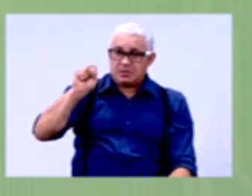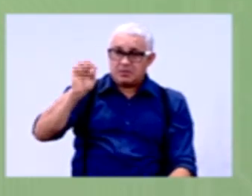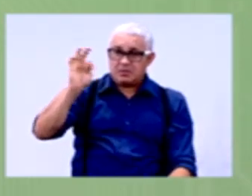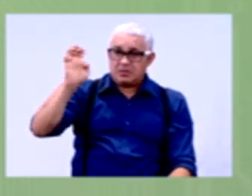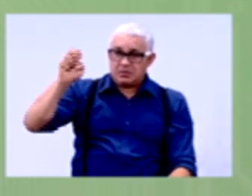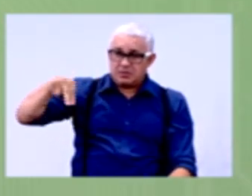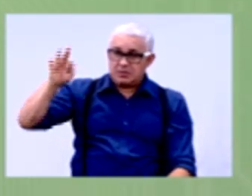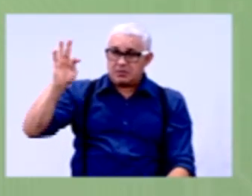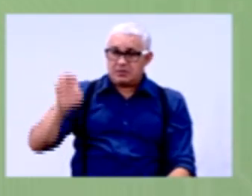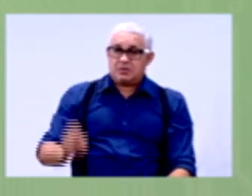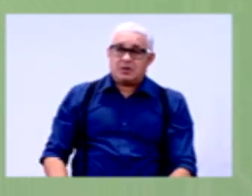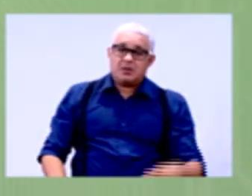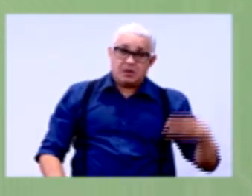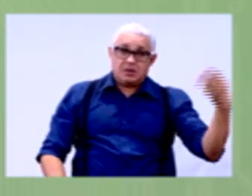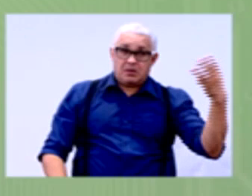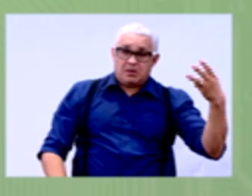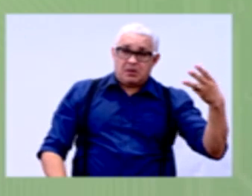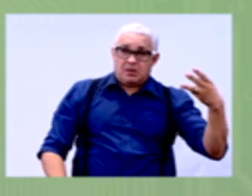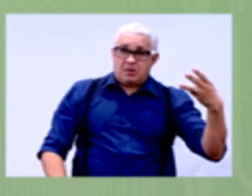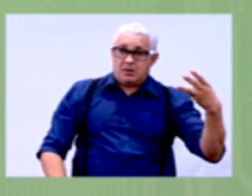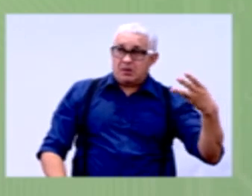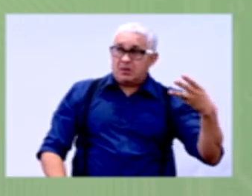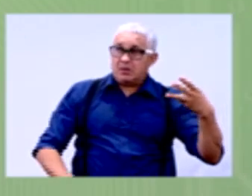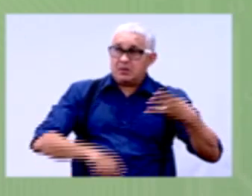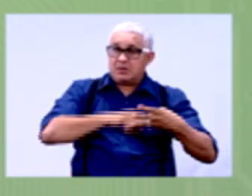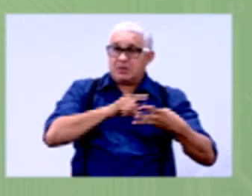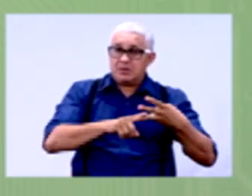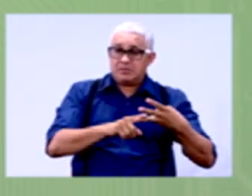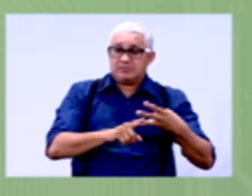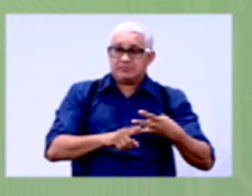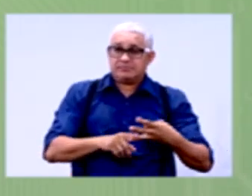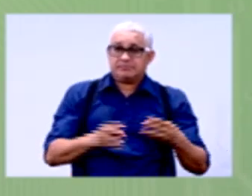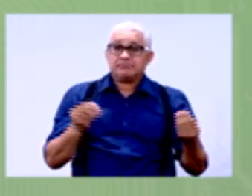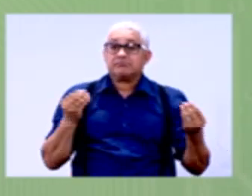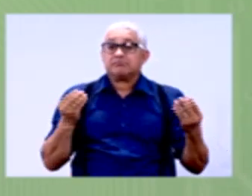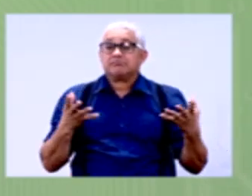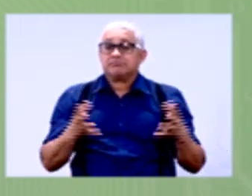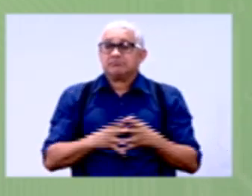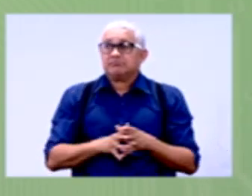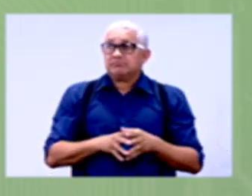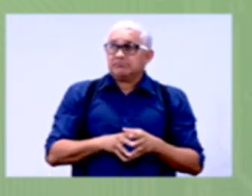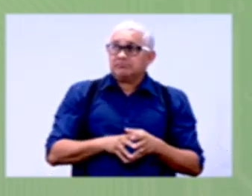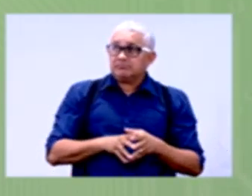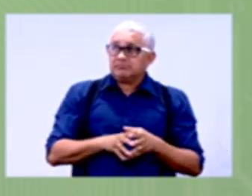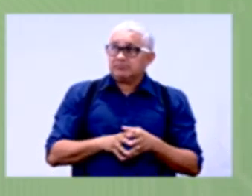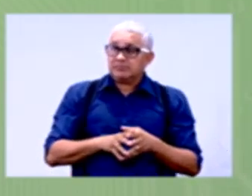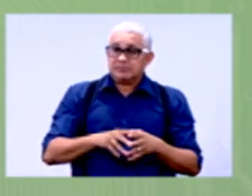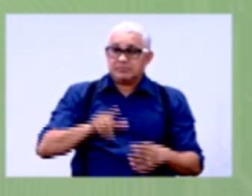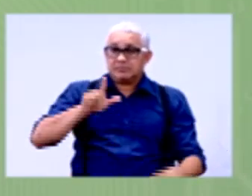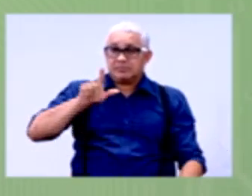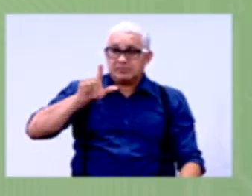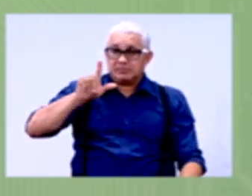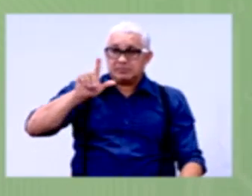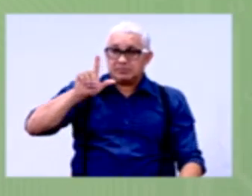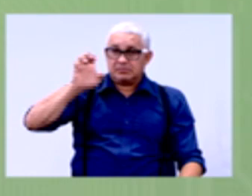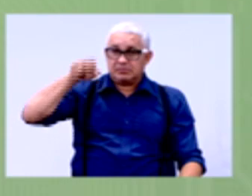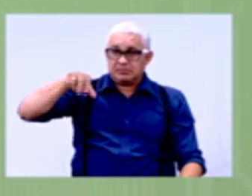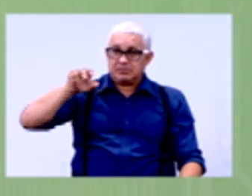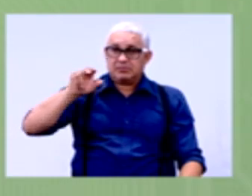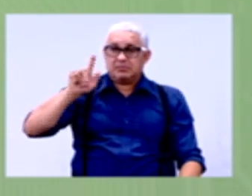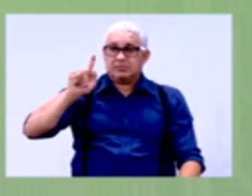Bom, vamos à nossa terceira atividade. Para que serve a propriedade length de um local storage?